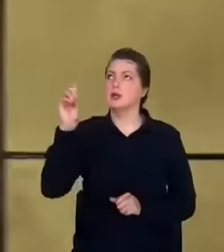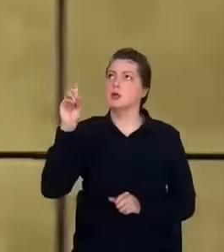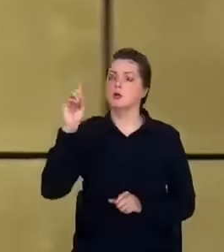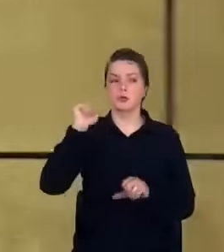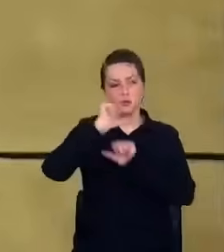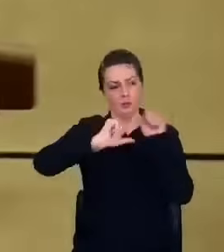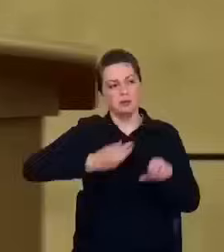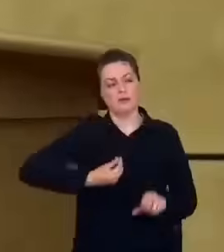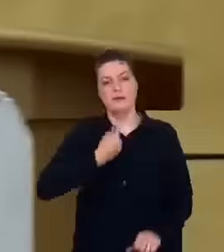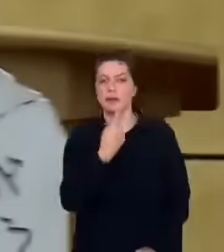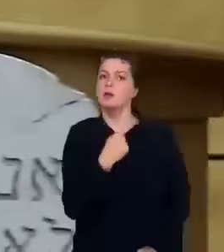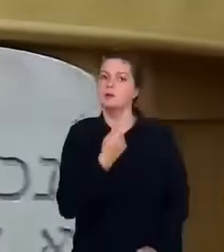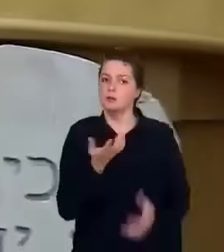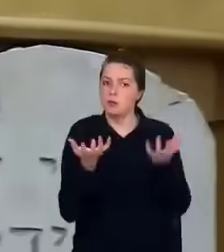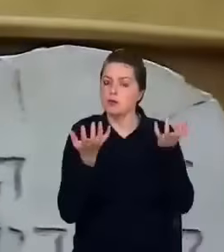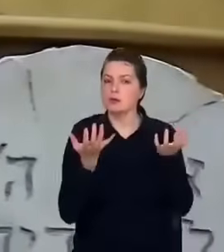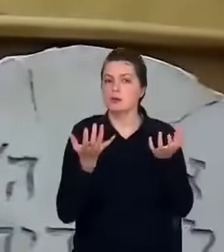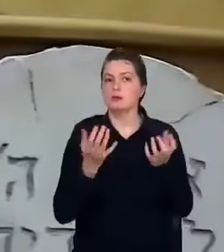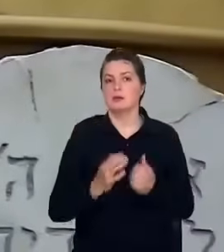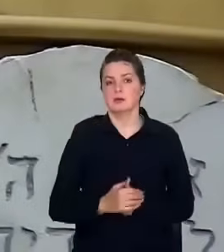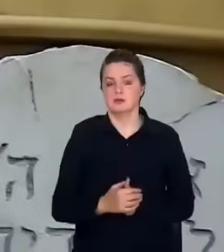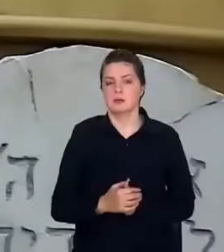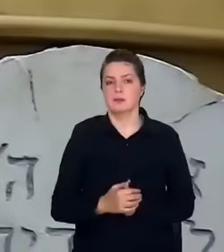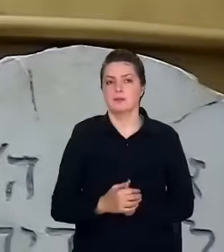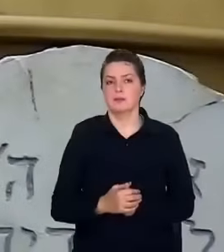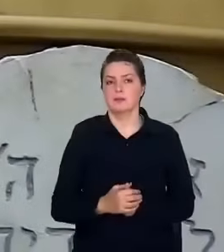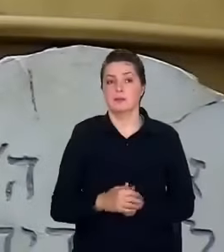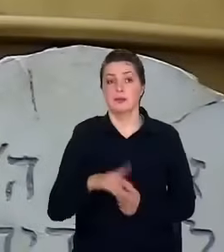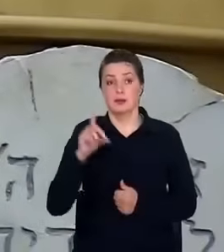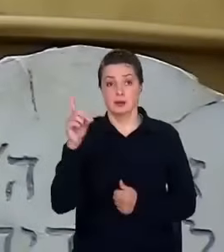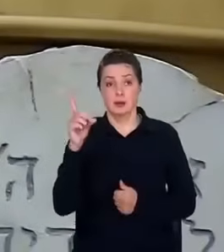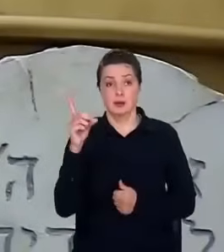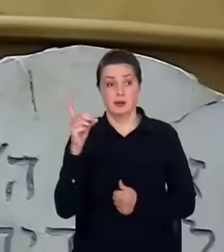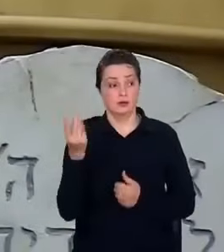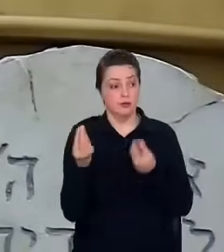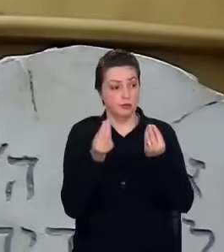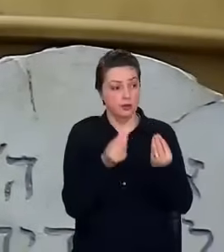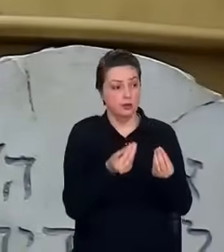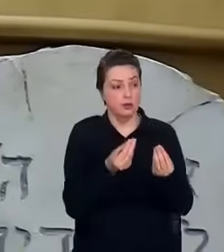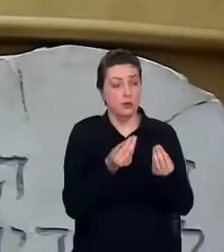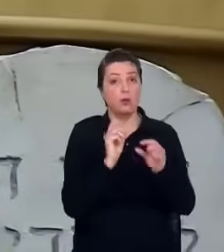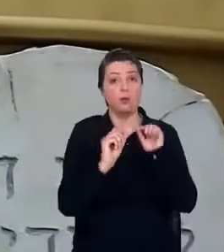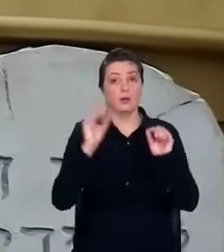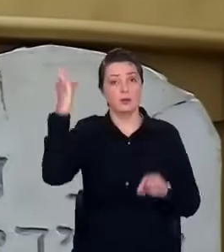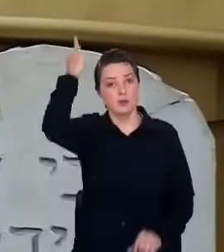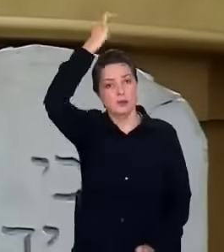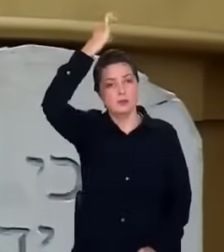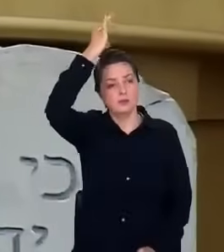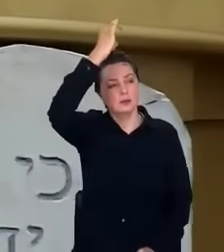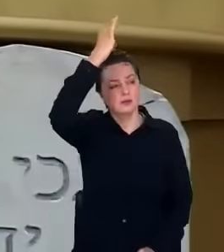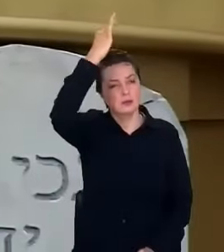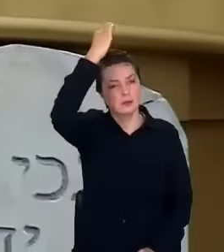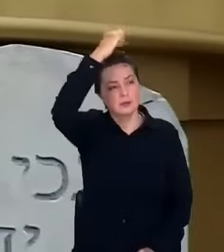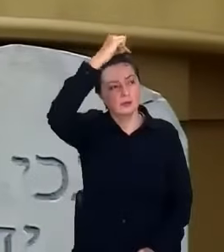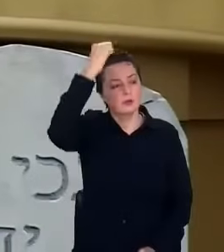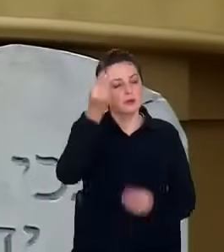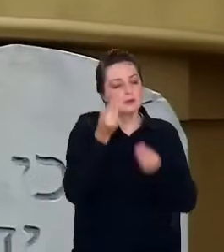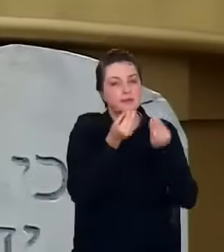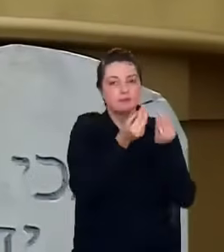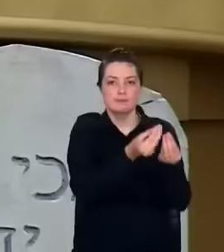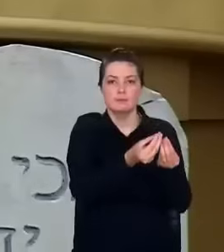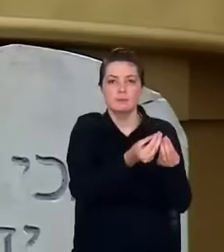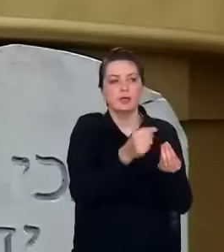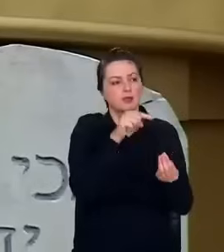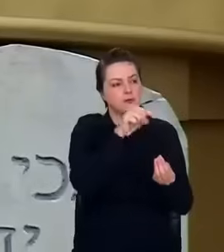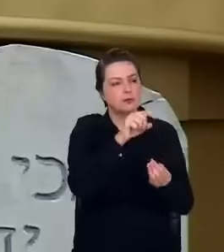vida. Deus quer te dar a luz da vida. Para que você não dê cabeçada. Para